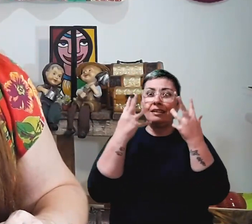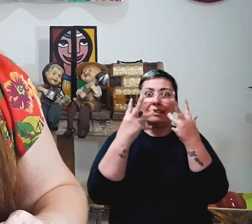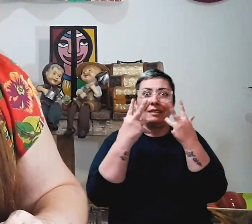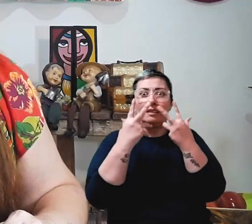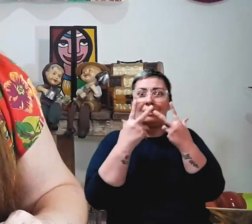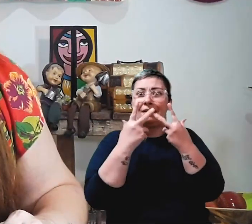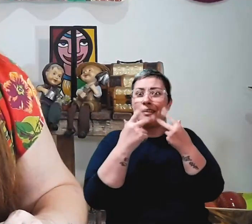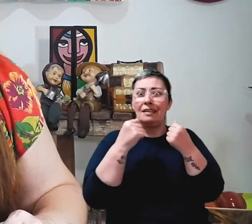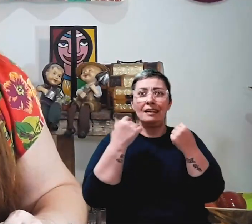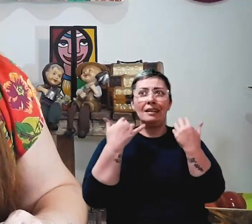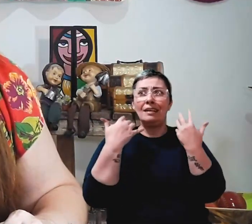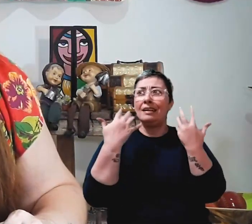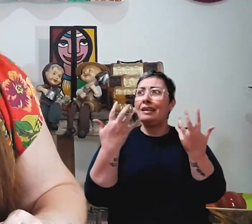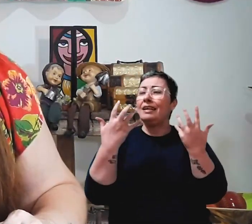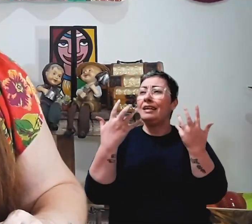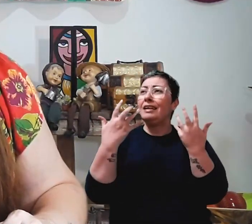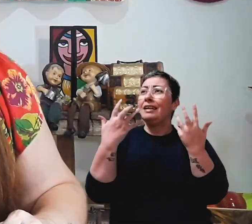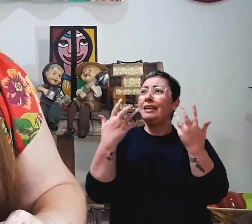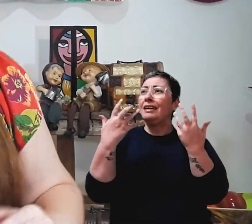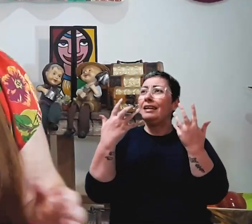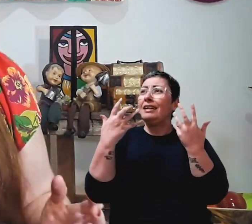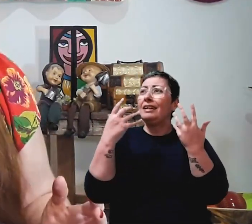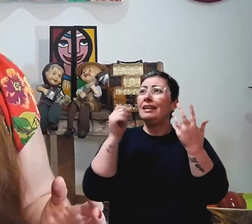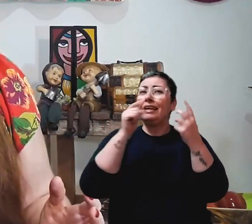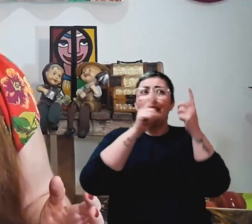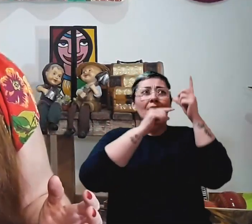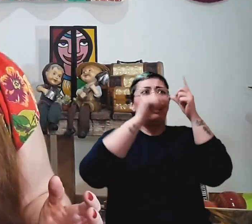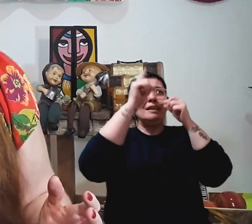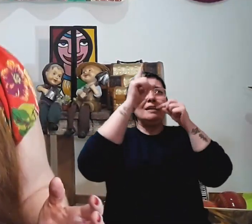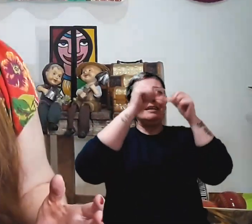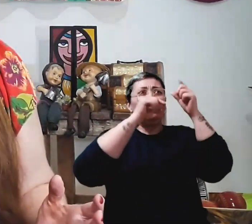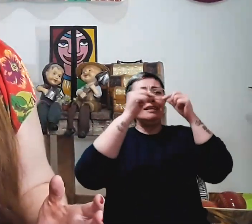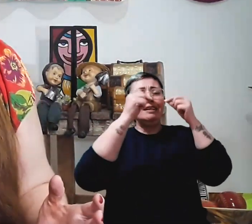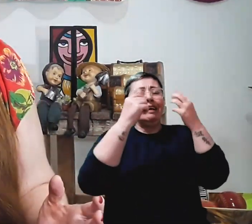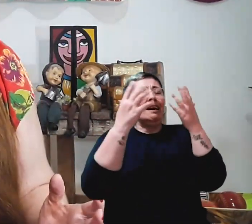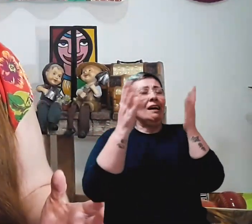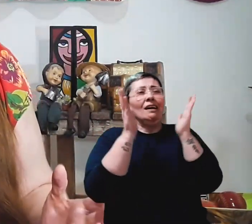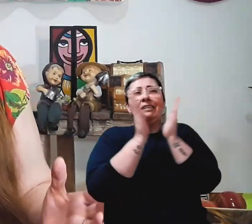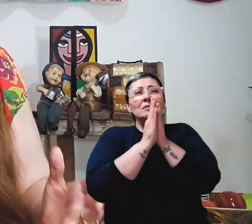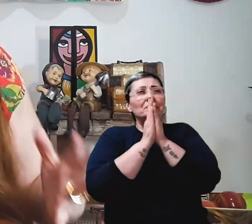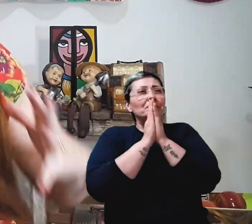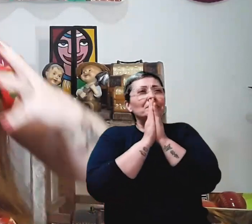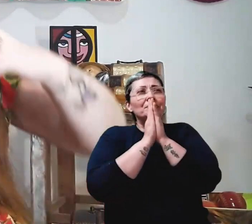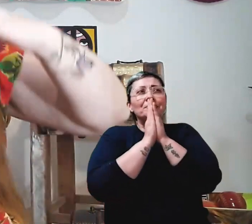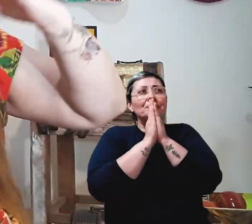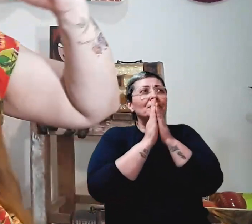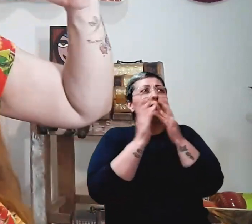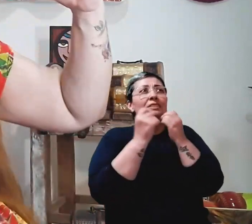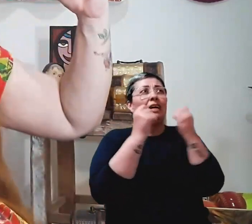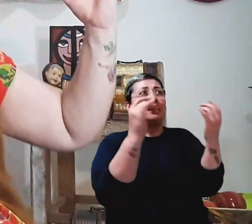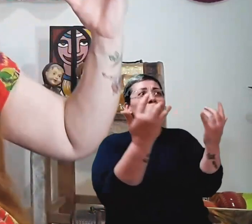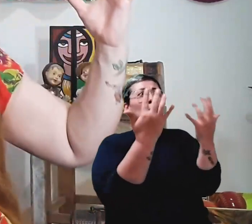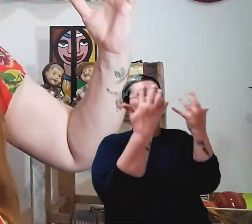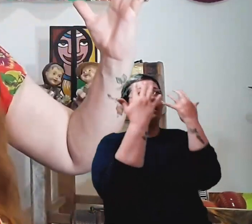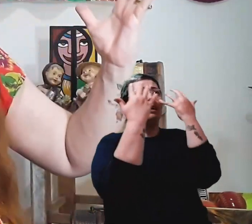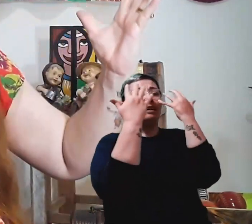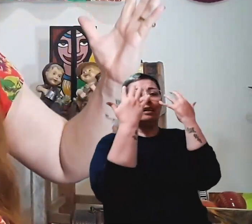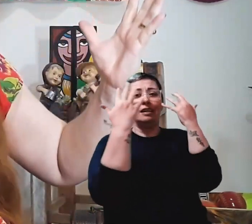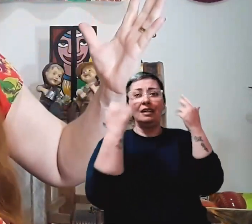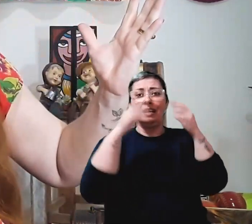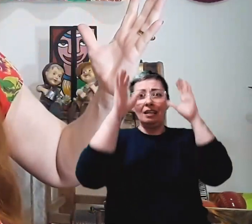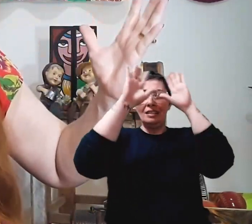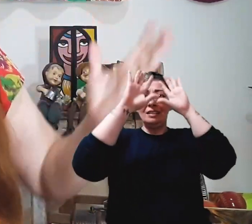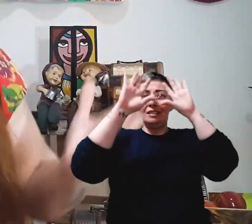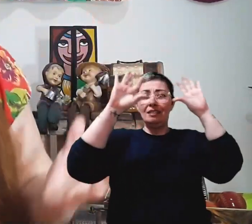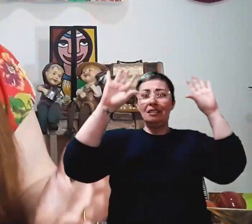mais linda que é ser uma estrela! Uma estrela que brilha aqui nesse